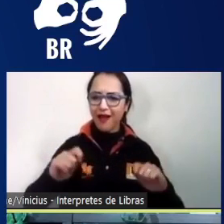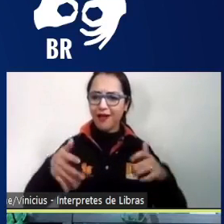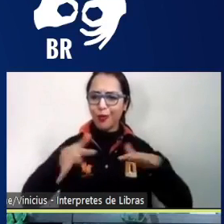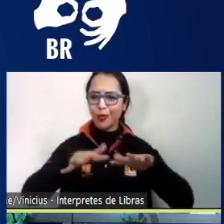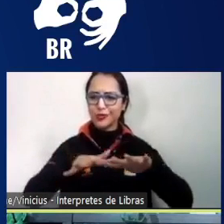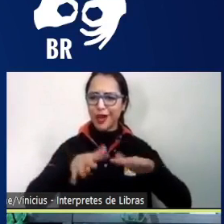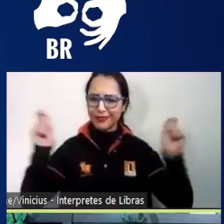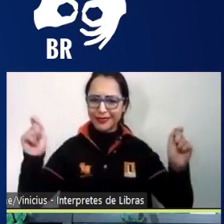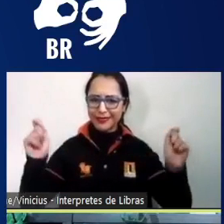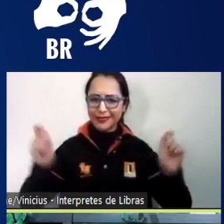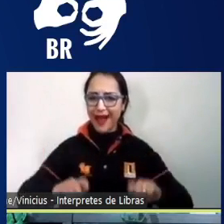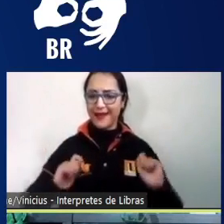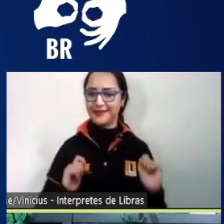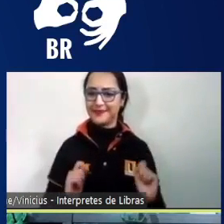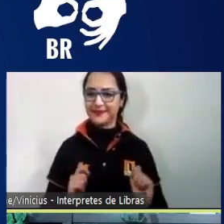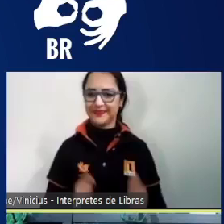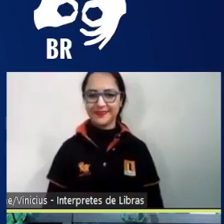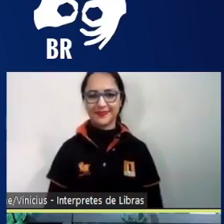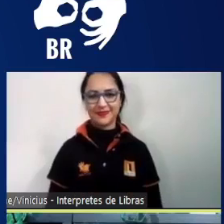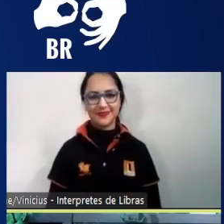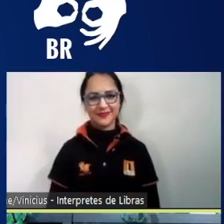eu gostaria de levar